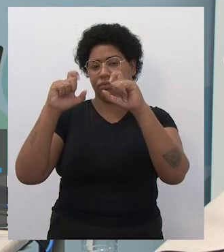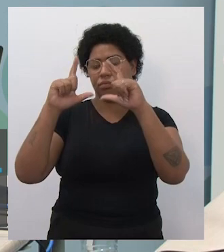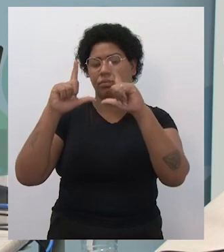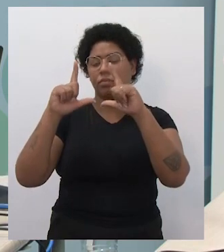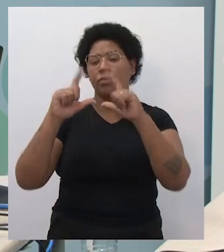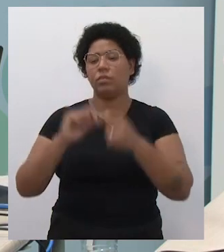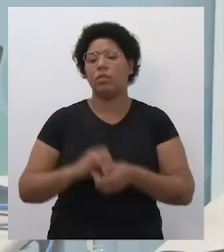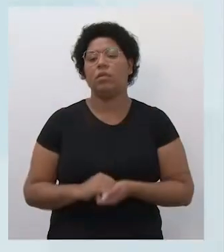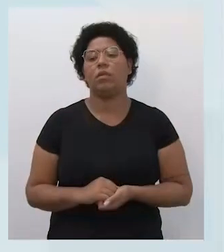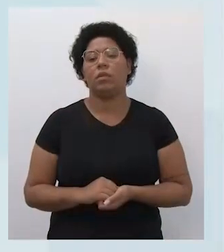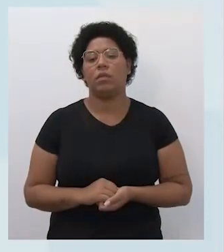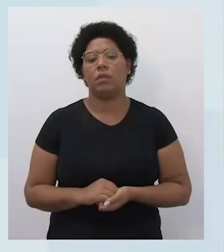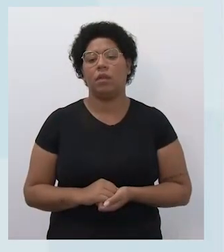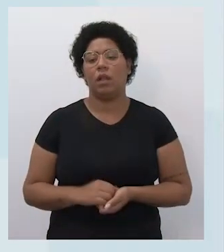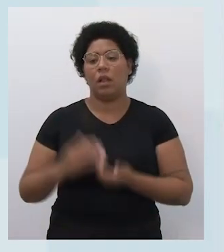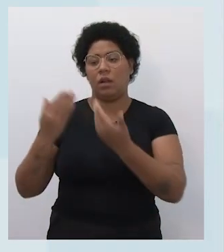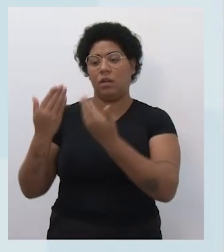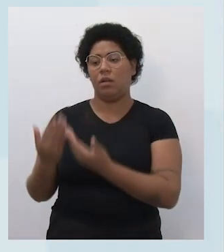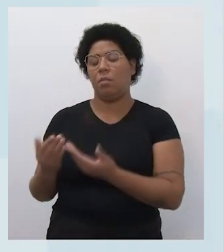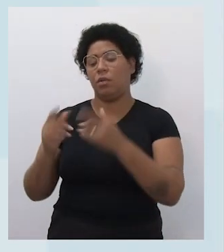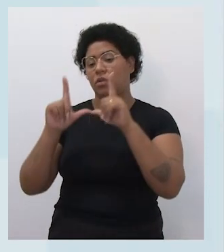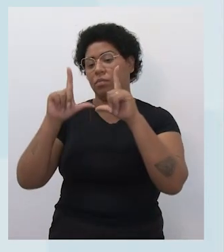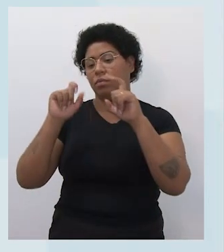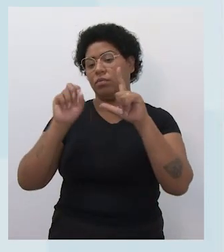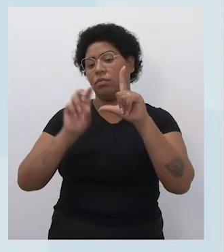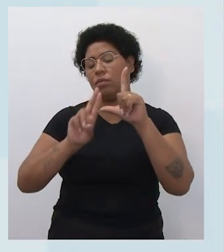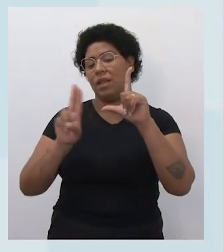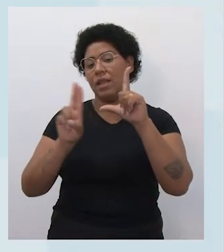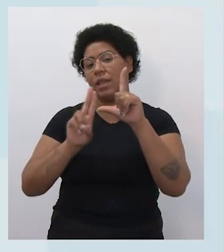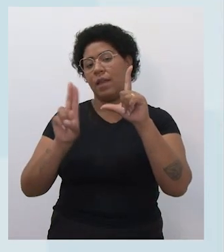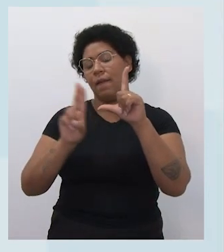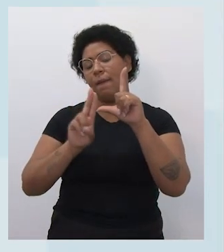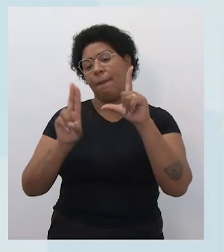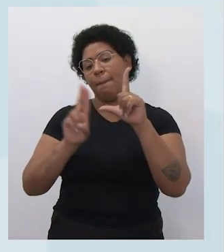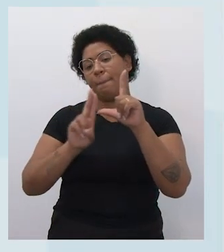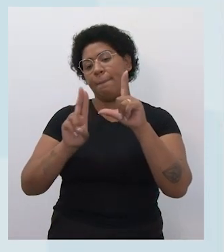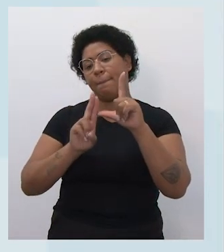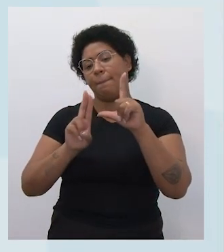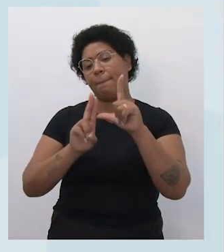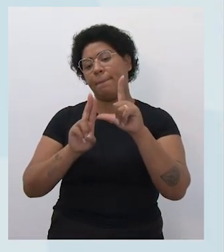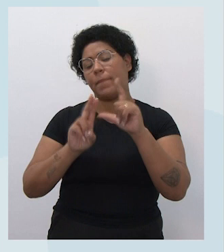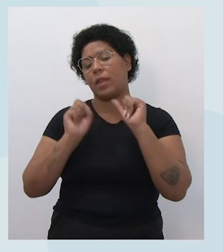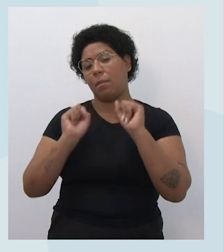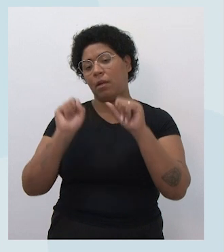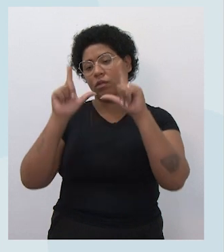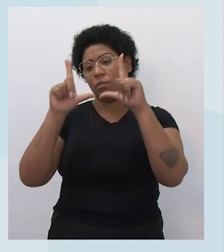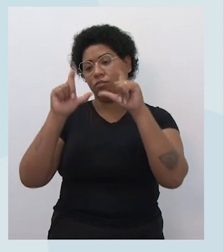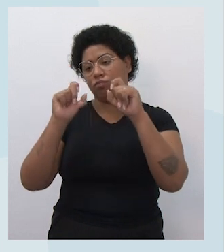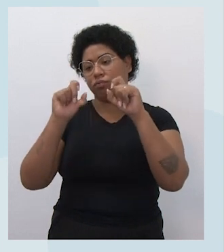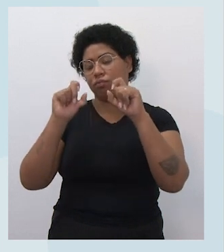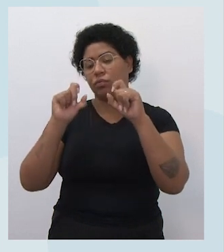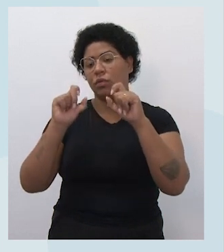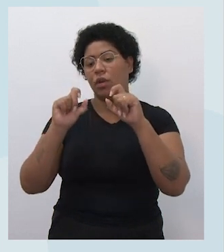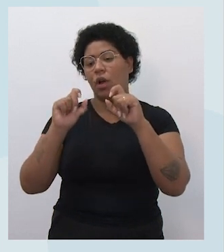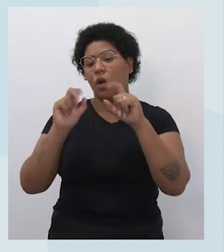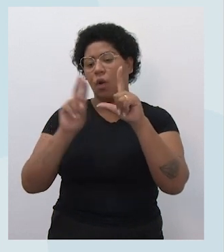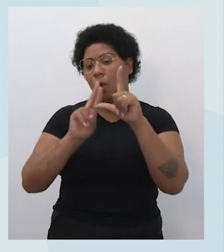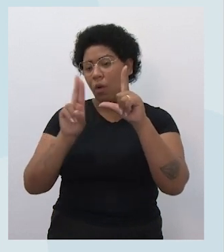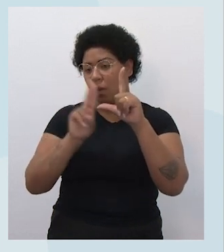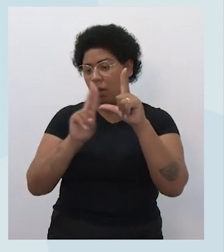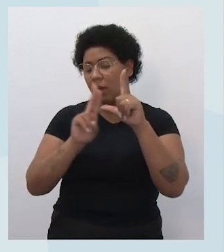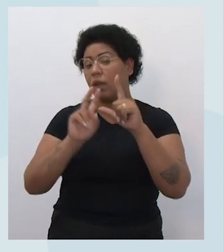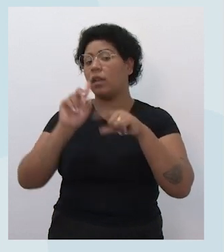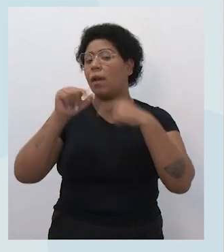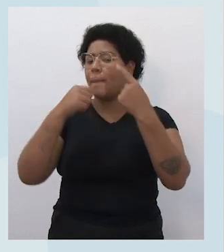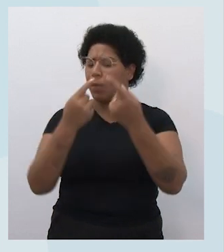certo? Olha lá, isso. Você tem aí um link reduzido, printa esse endereço, digite no seu navegador